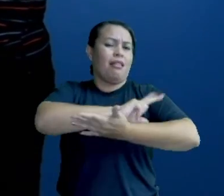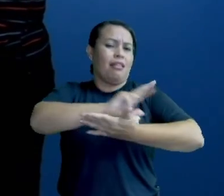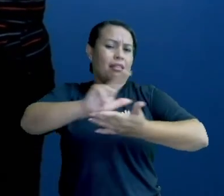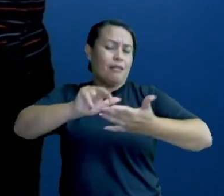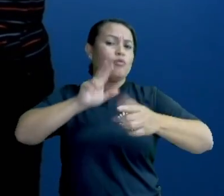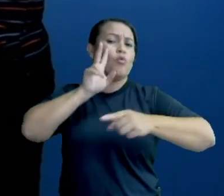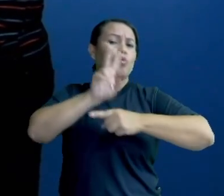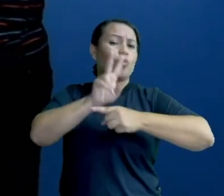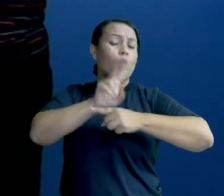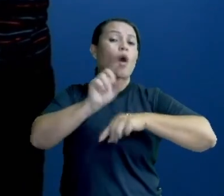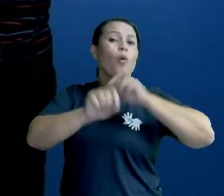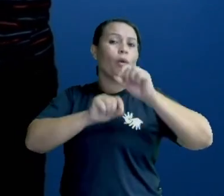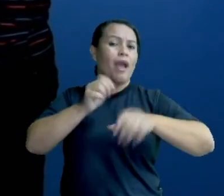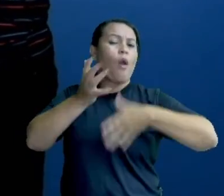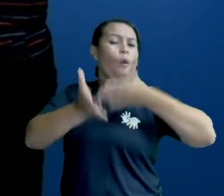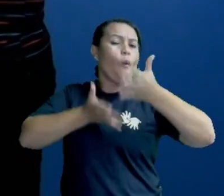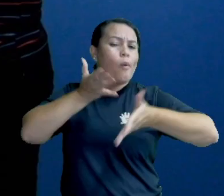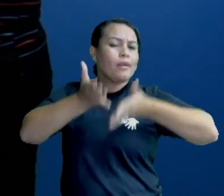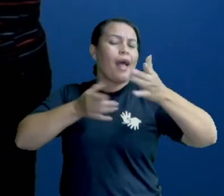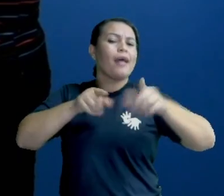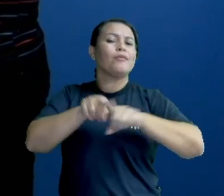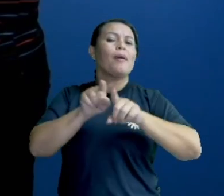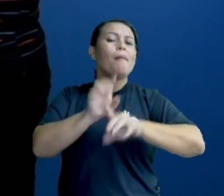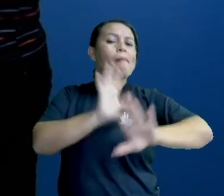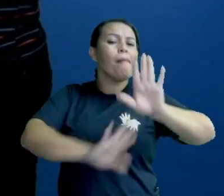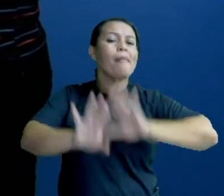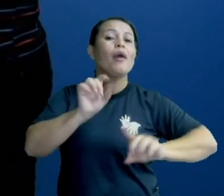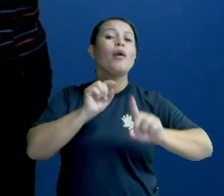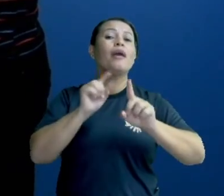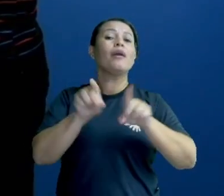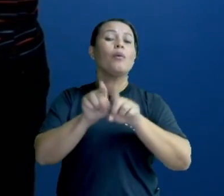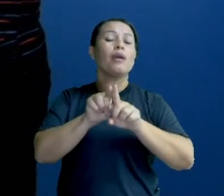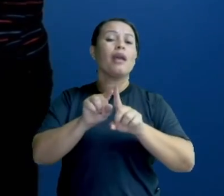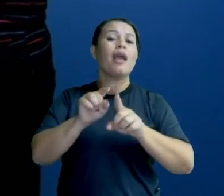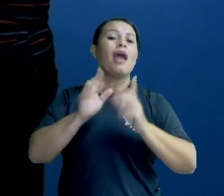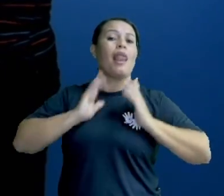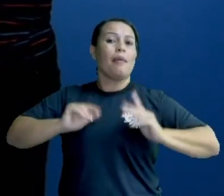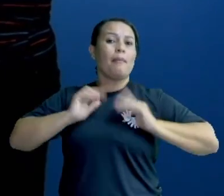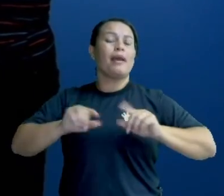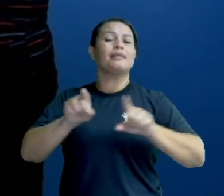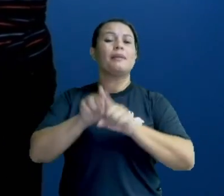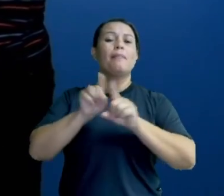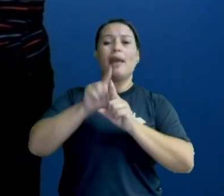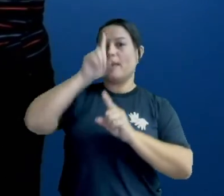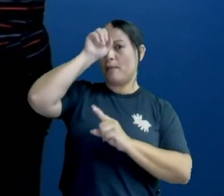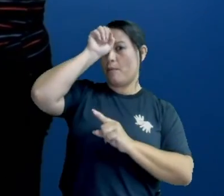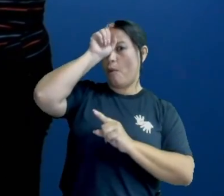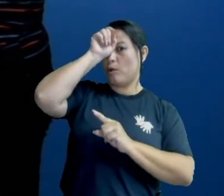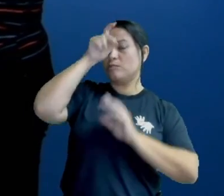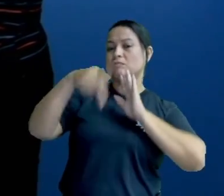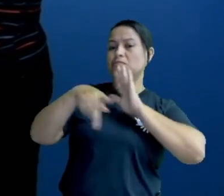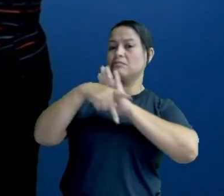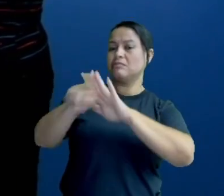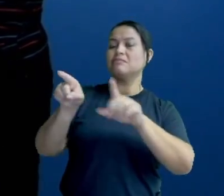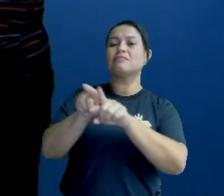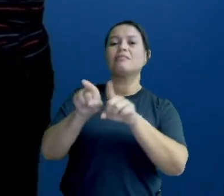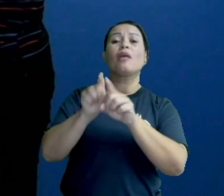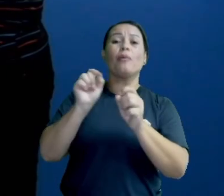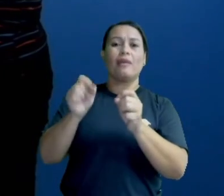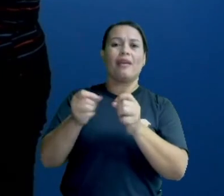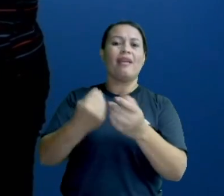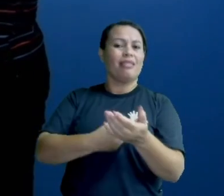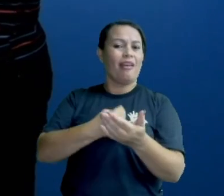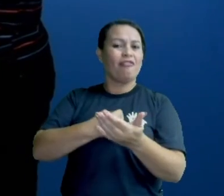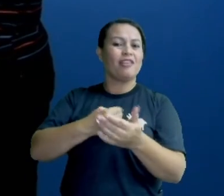esses cuidados ligados à higiene, questões hospitalares, médicas, interferiram diretamente na qualidade de vida da população e